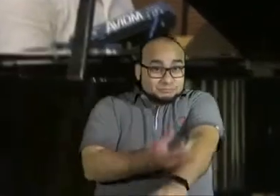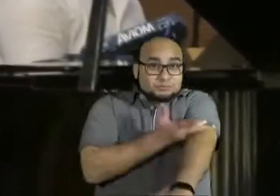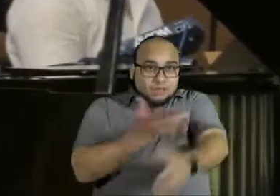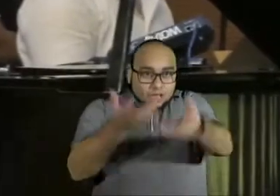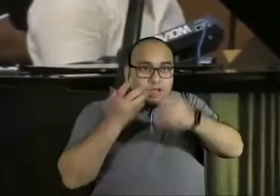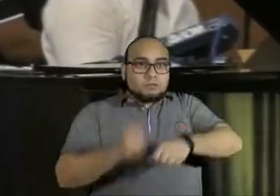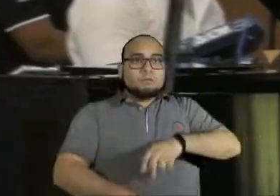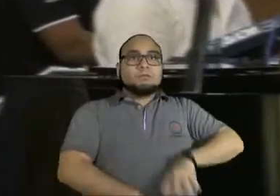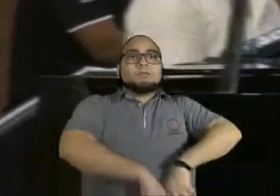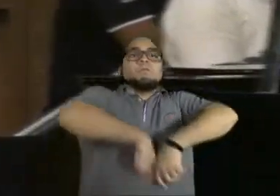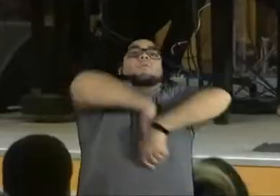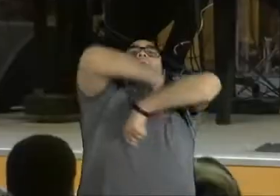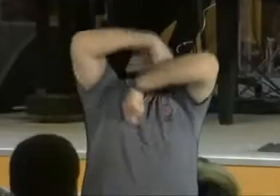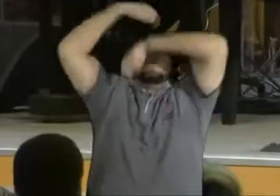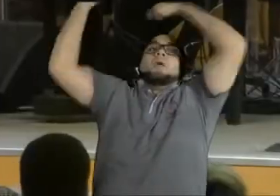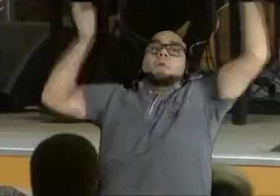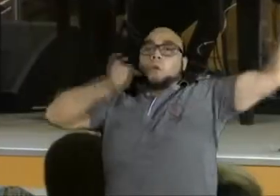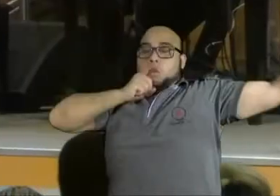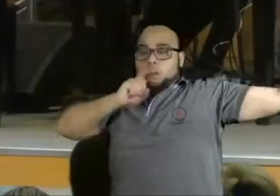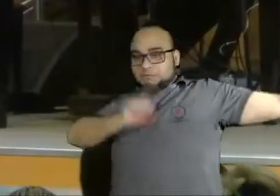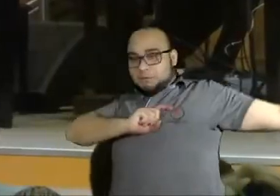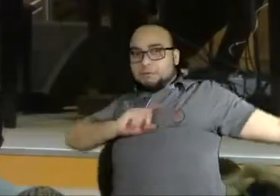Aqui agora é decisão.